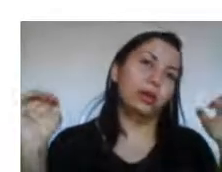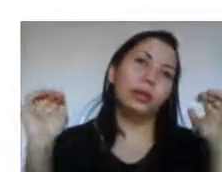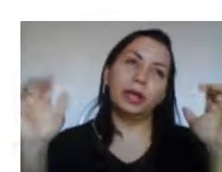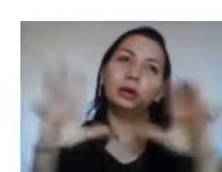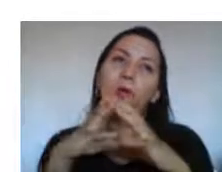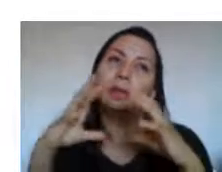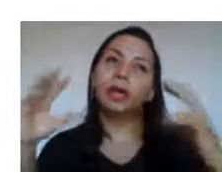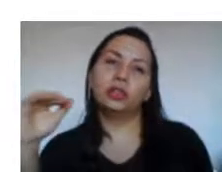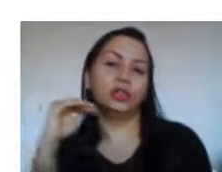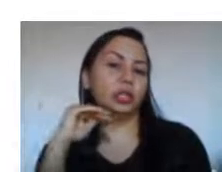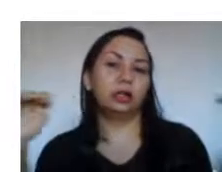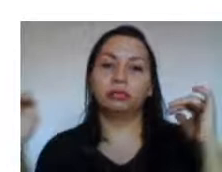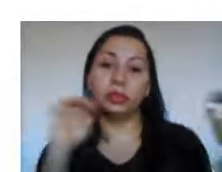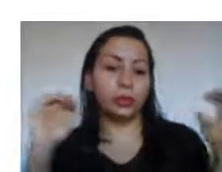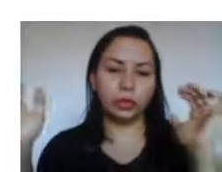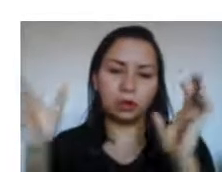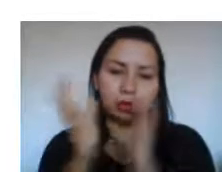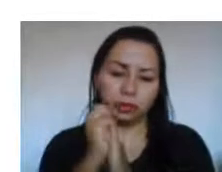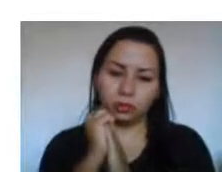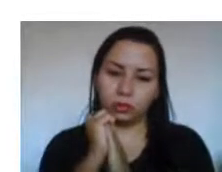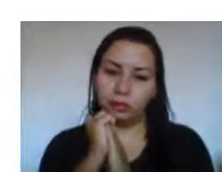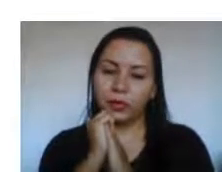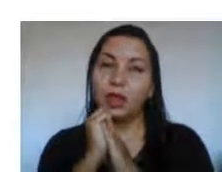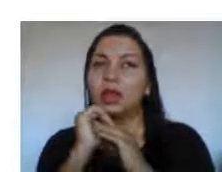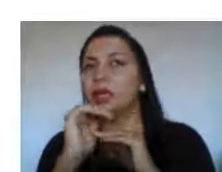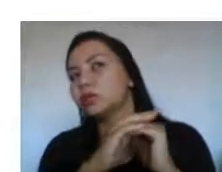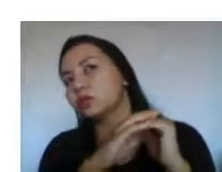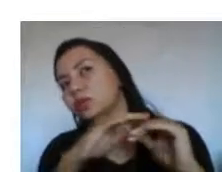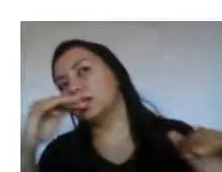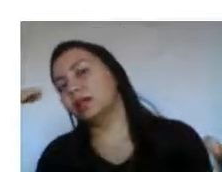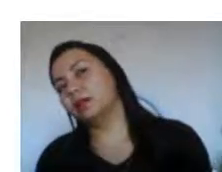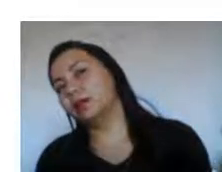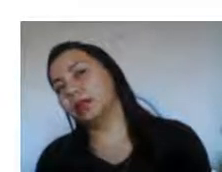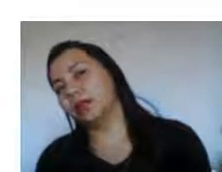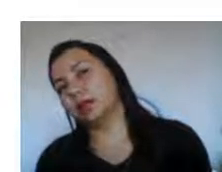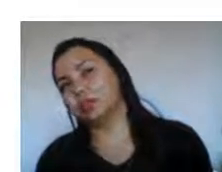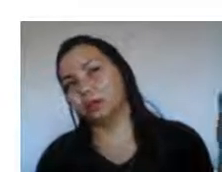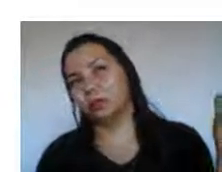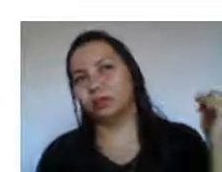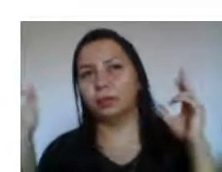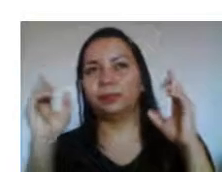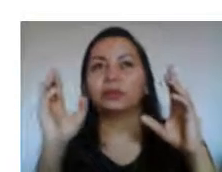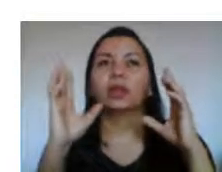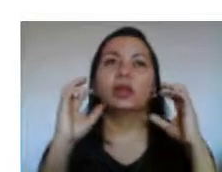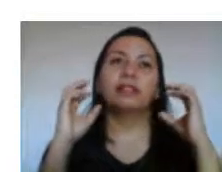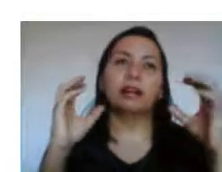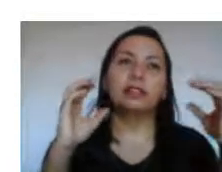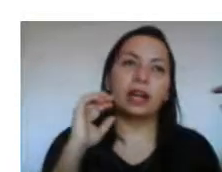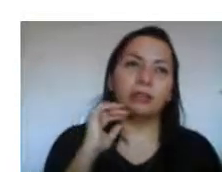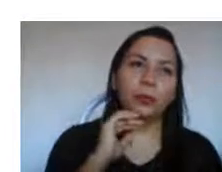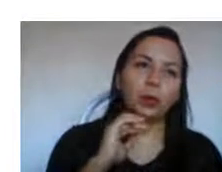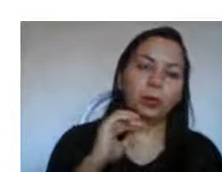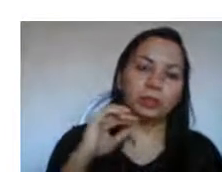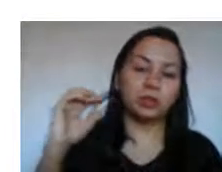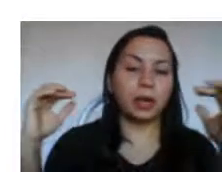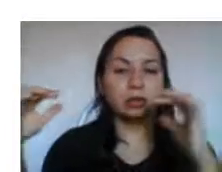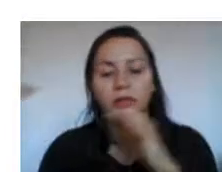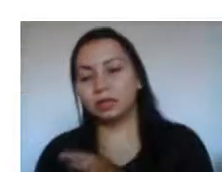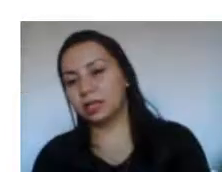uma temperatura em média de 18 graus Celsius. E isso seria, digamos assim, favorável para